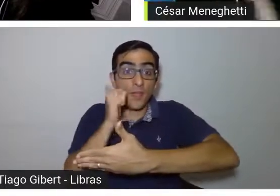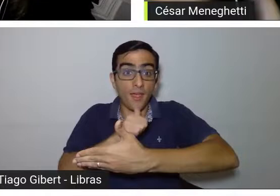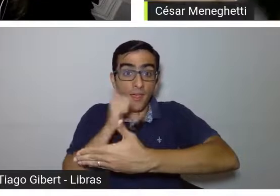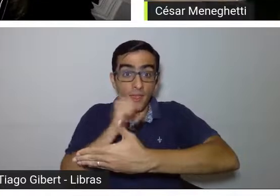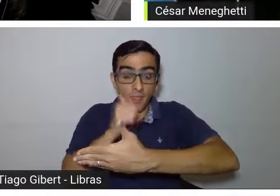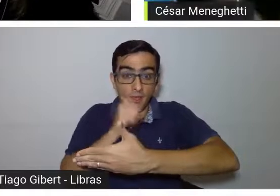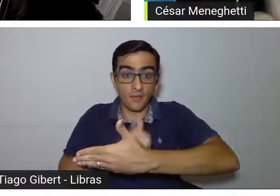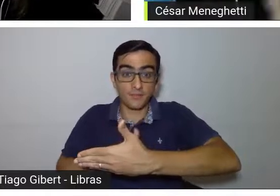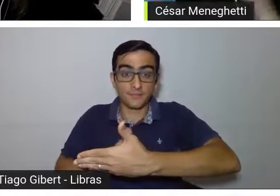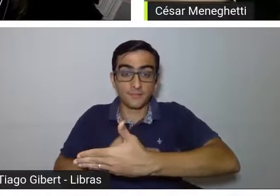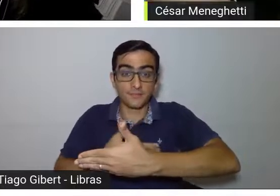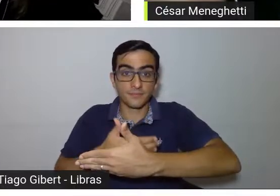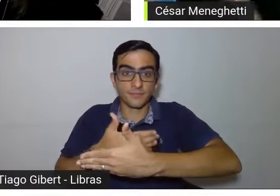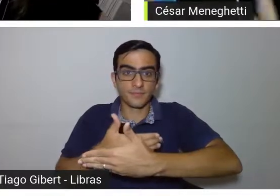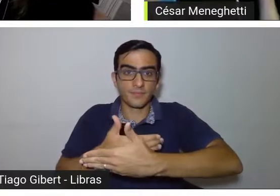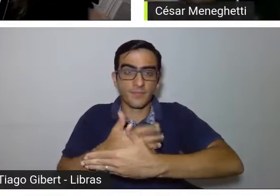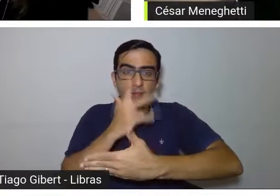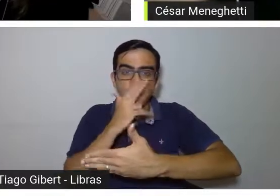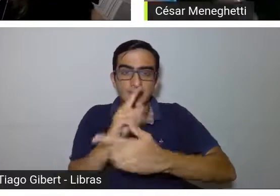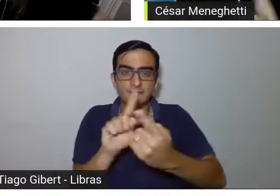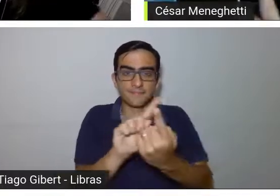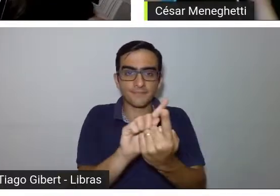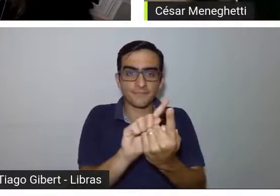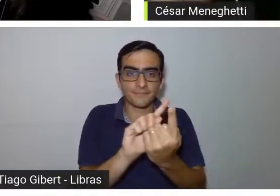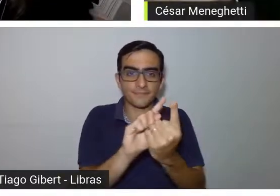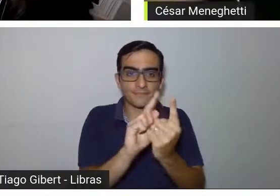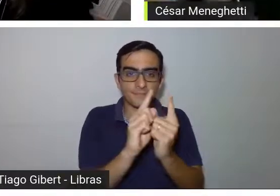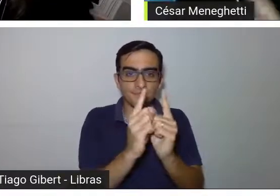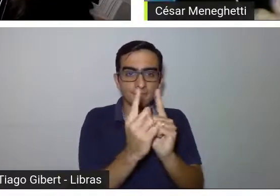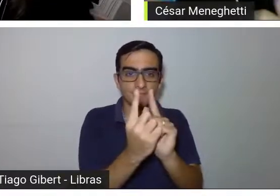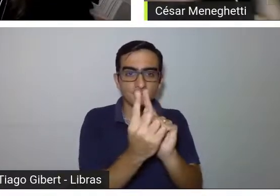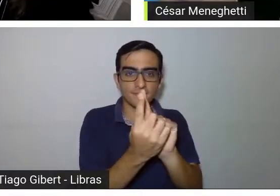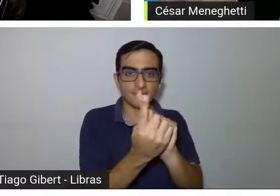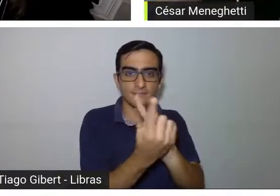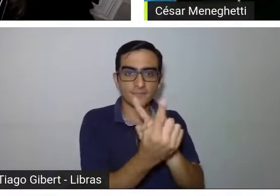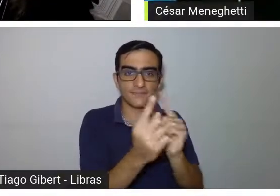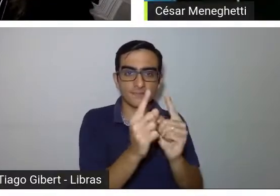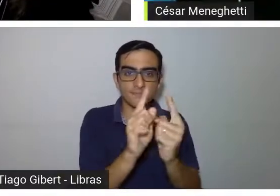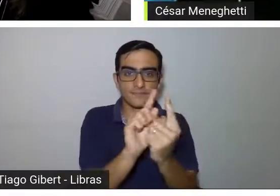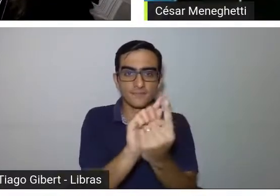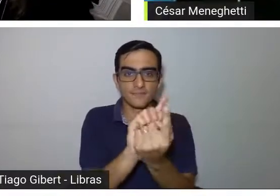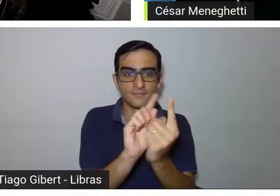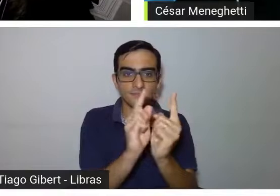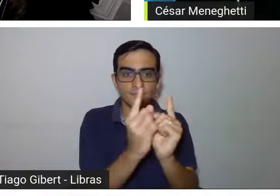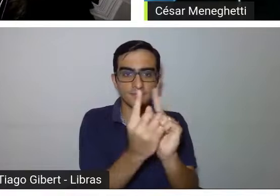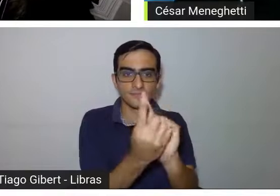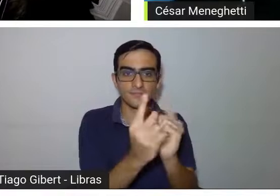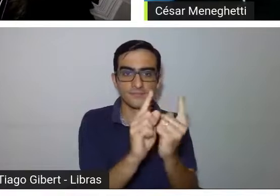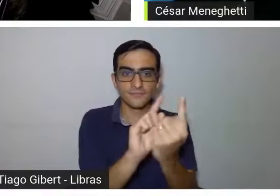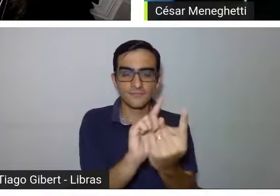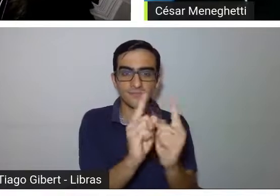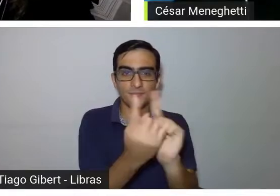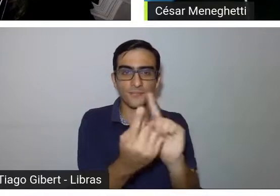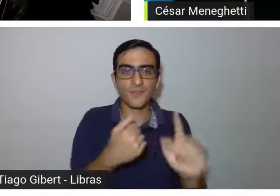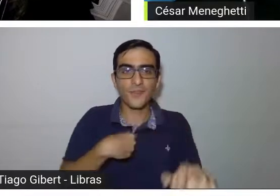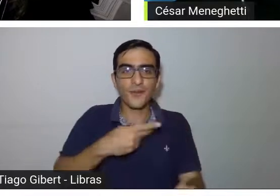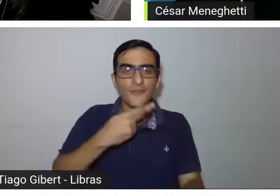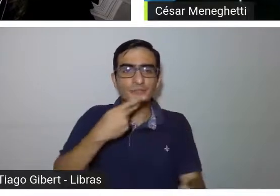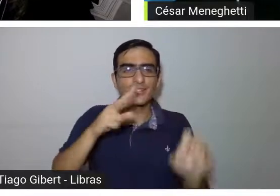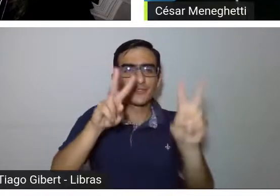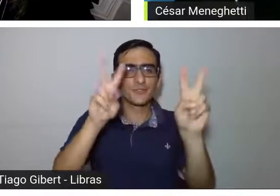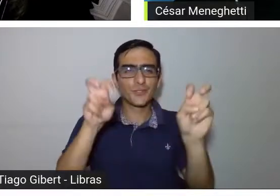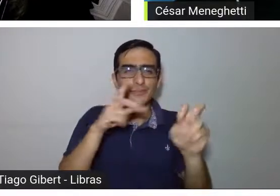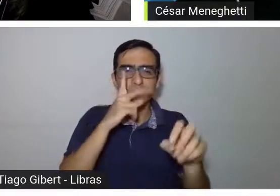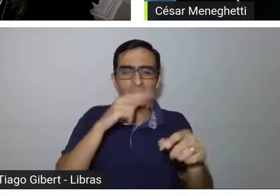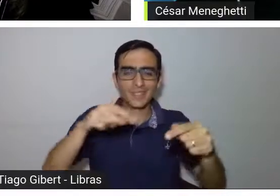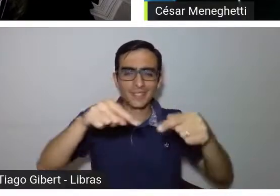e eles rodam em círculos. Então, eu falo sempre que é um vídeo sobre